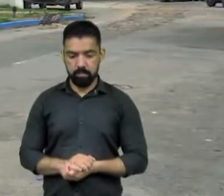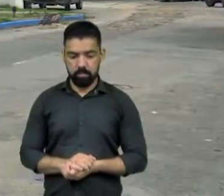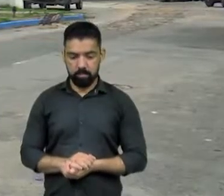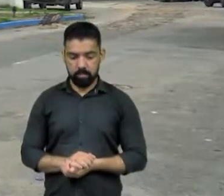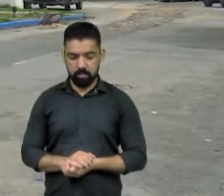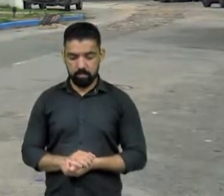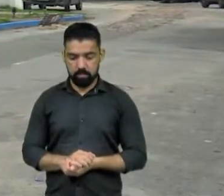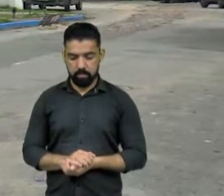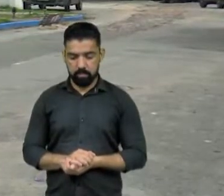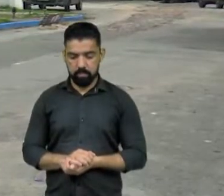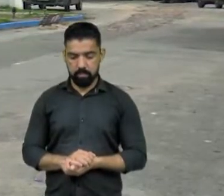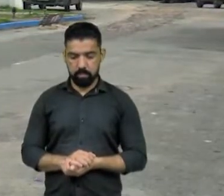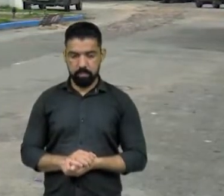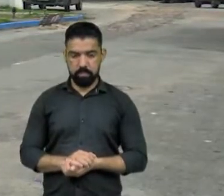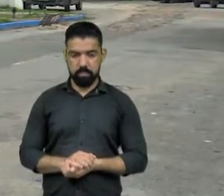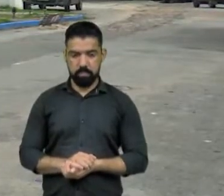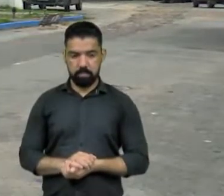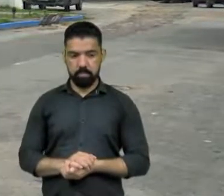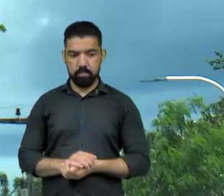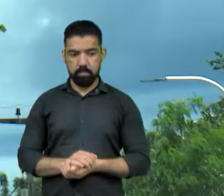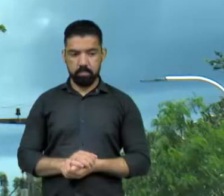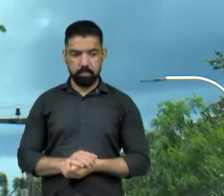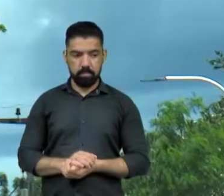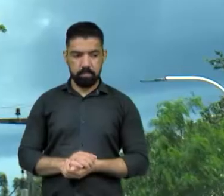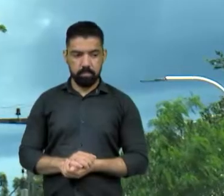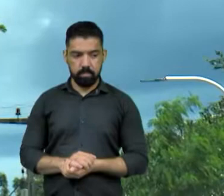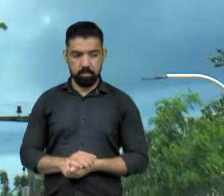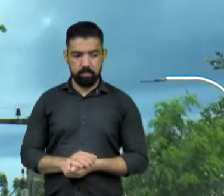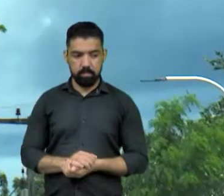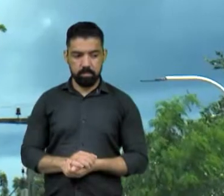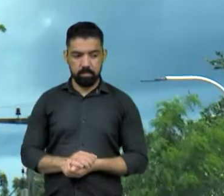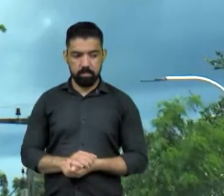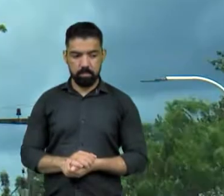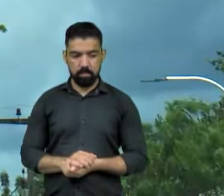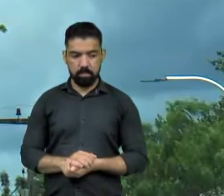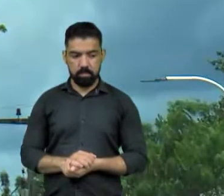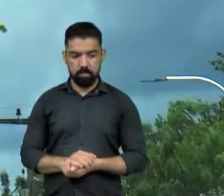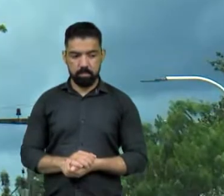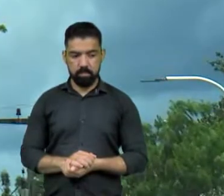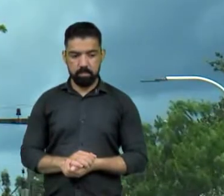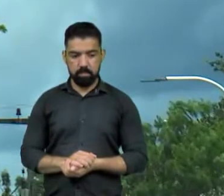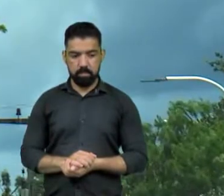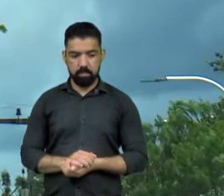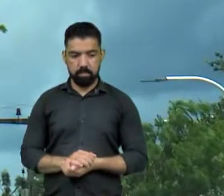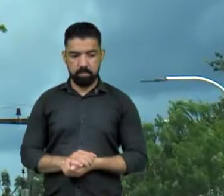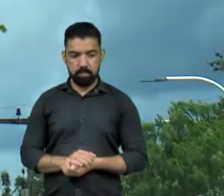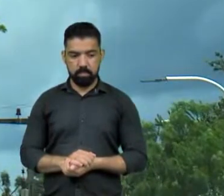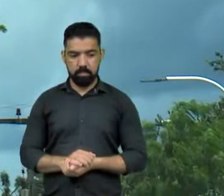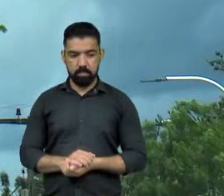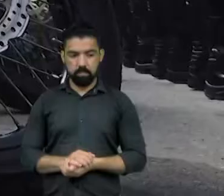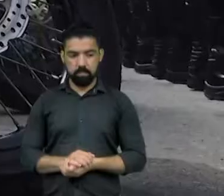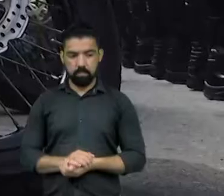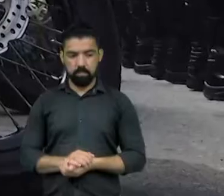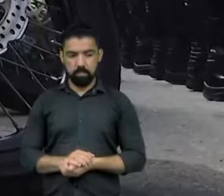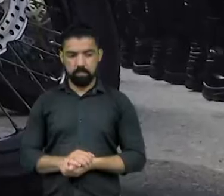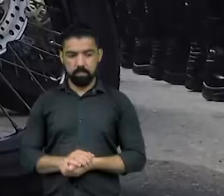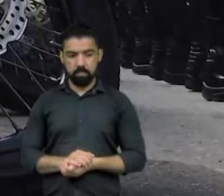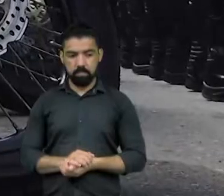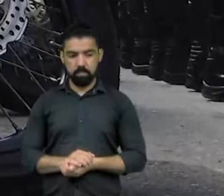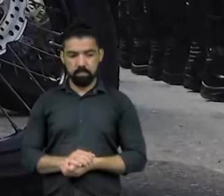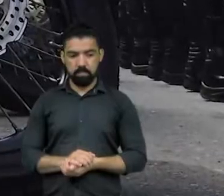locais estratégicos, exatamente para facilitar, favorecer esse controle.